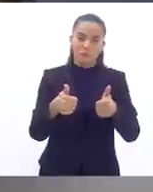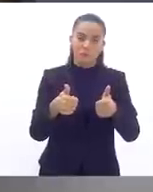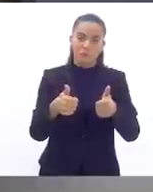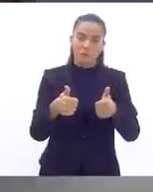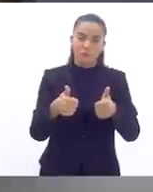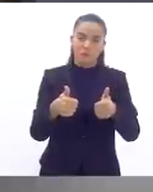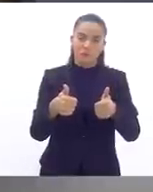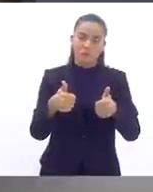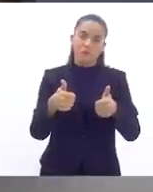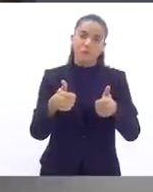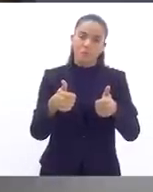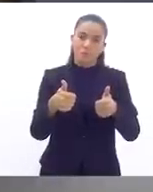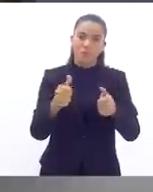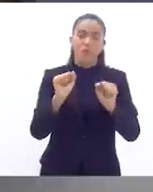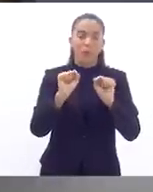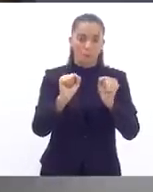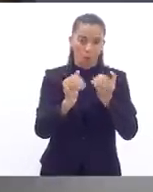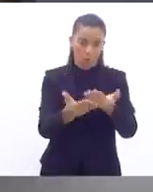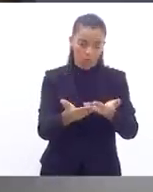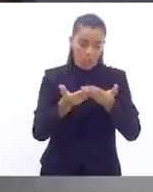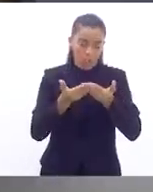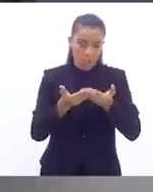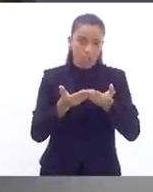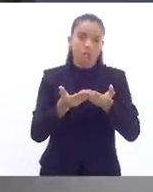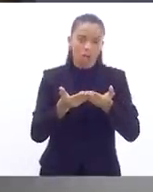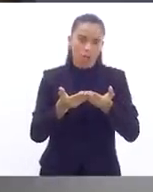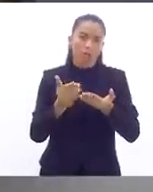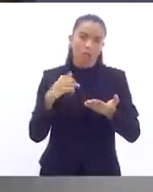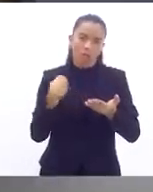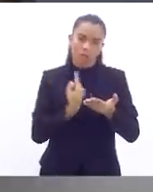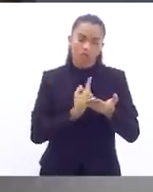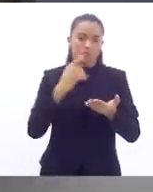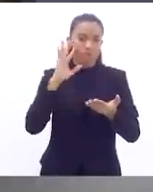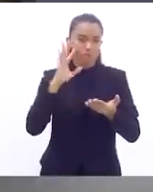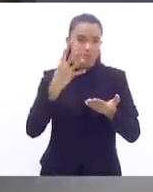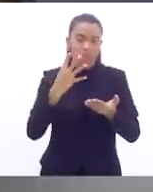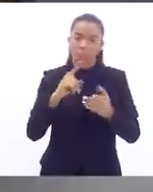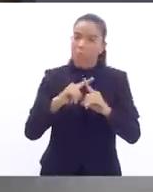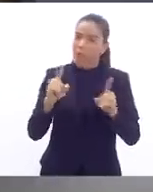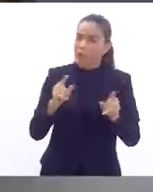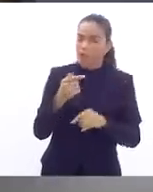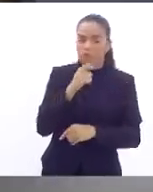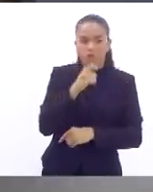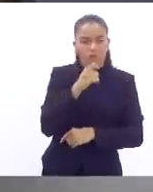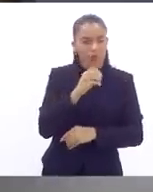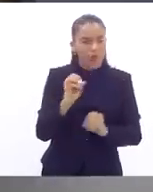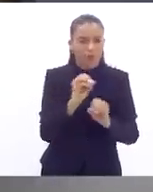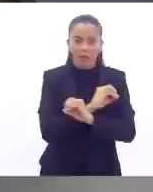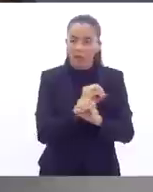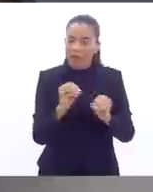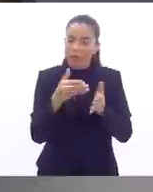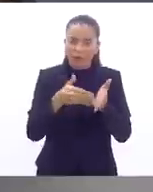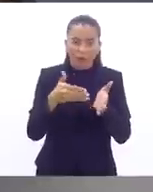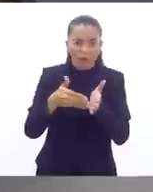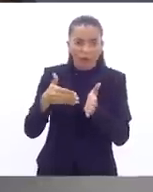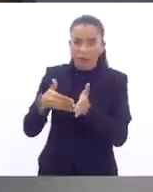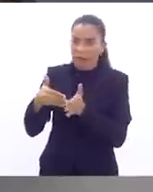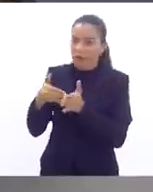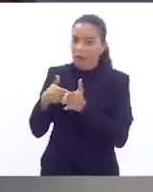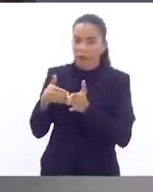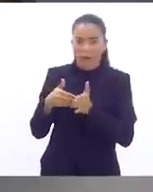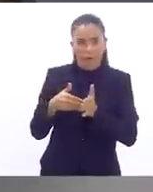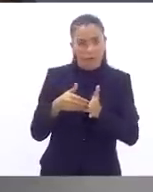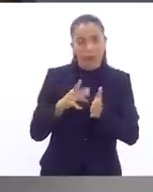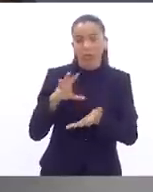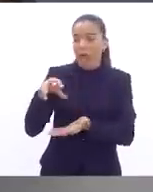certo pode entregar para gente que a gente vai tratar lá mas não há de forma qualquer impedimento para uma